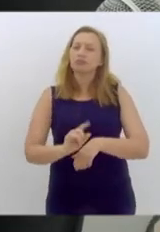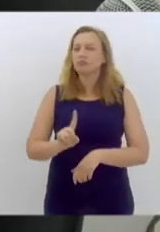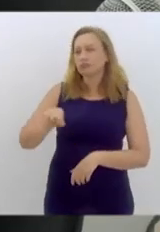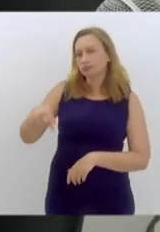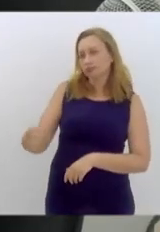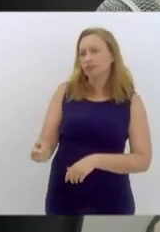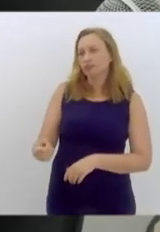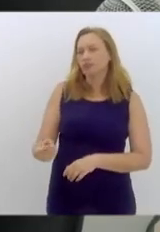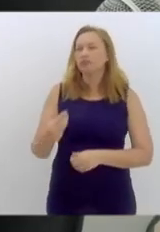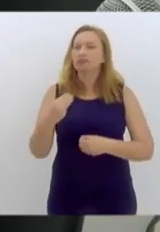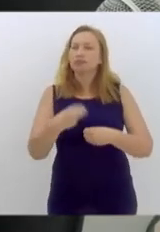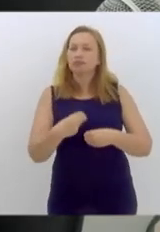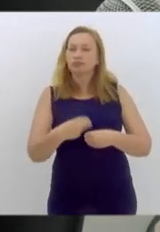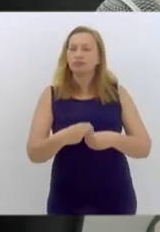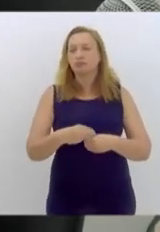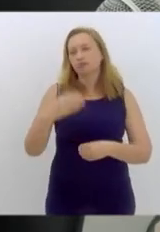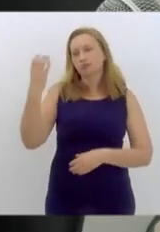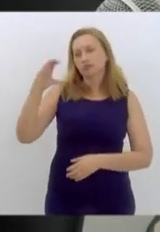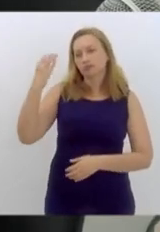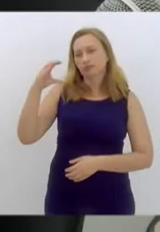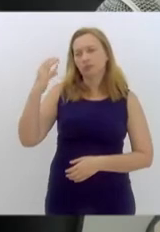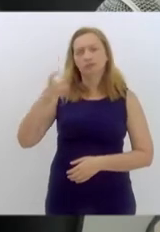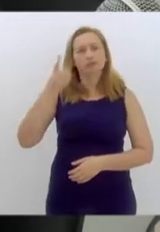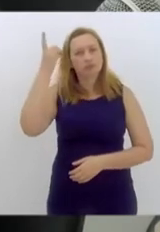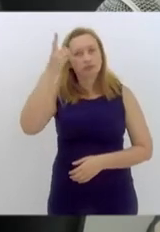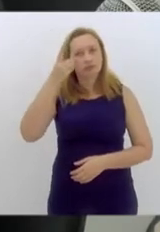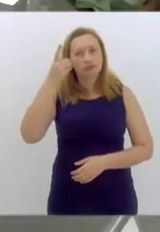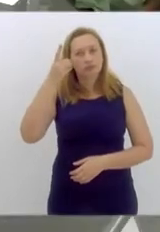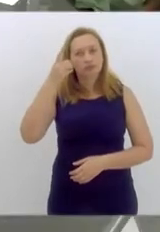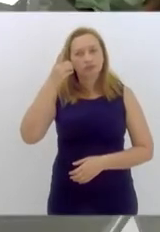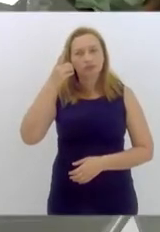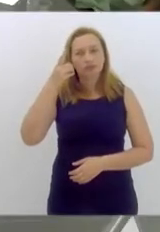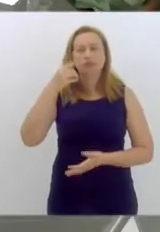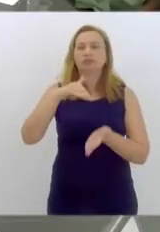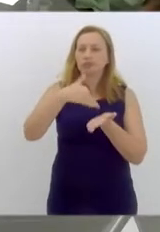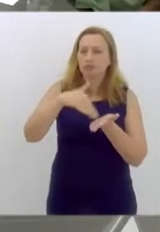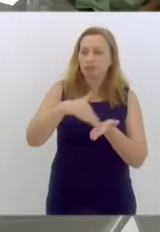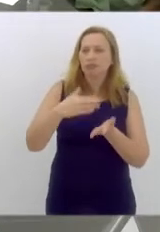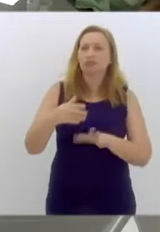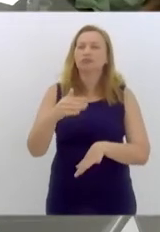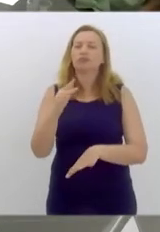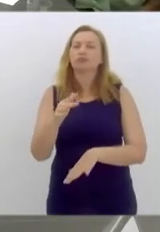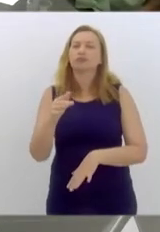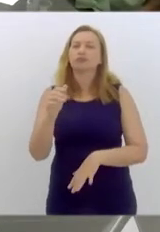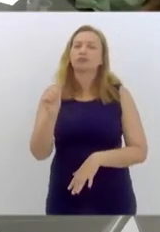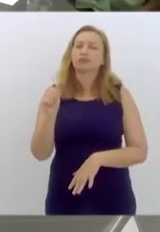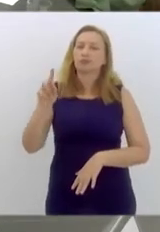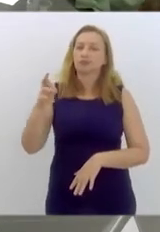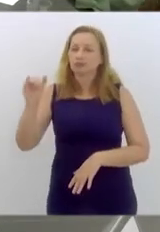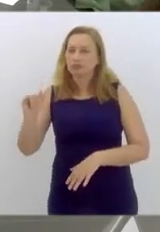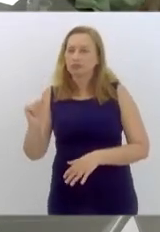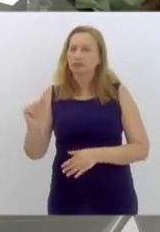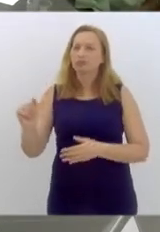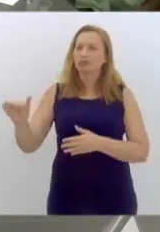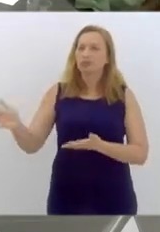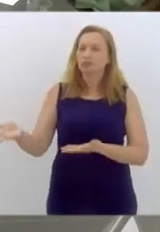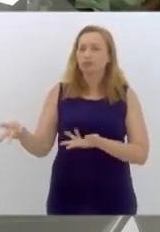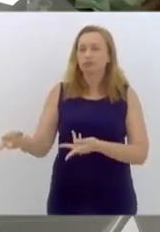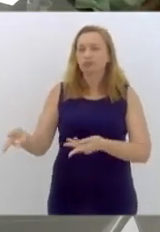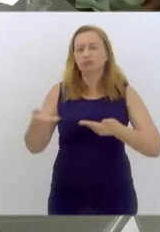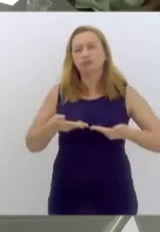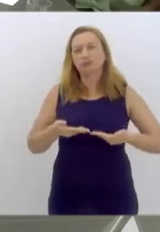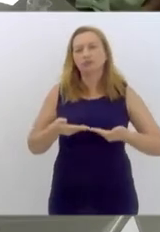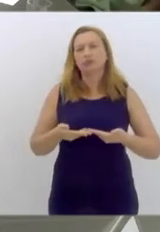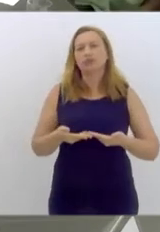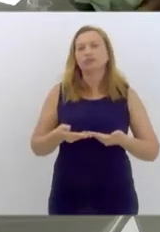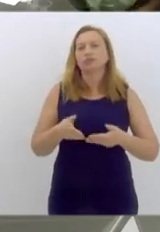Niterói. A secretária Andréa Senco já entregou aqui a presidência dos